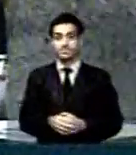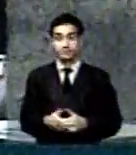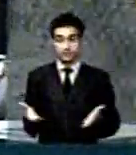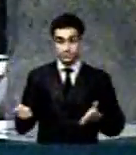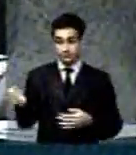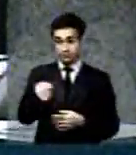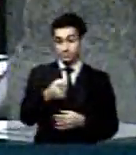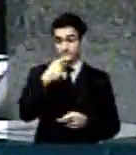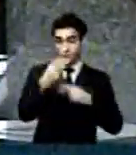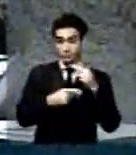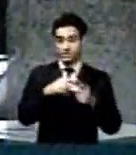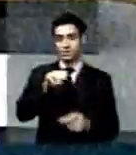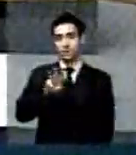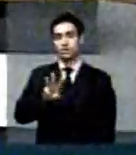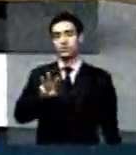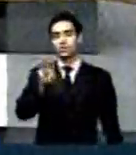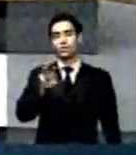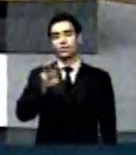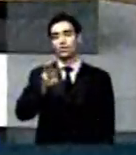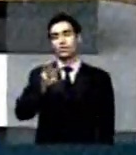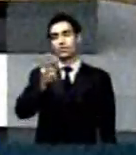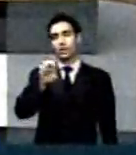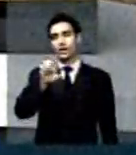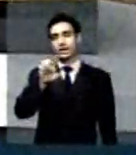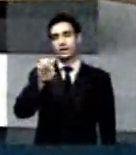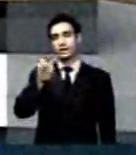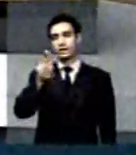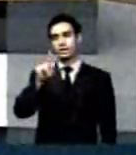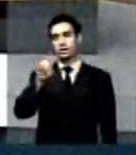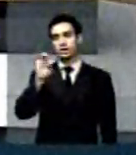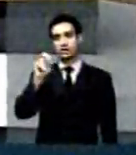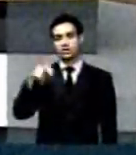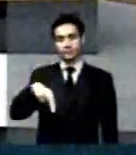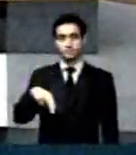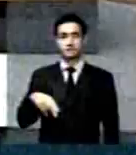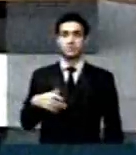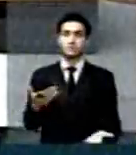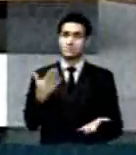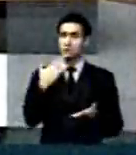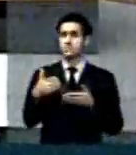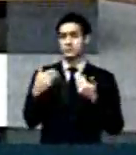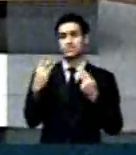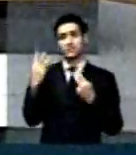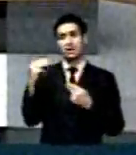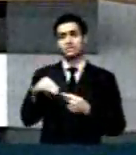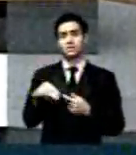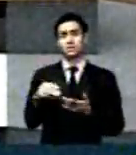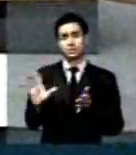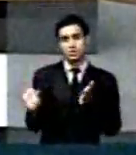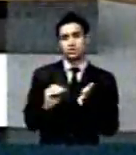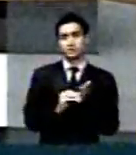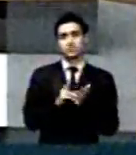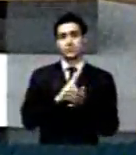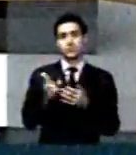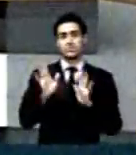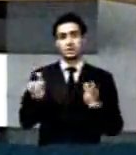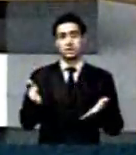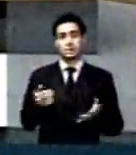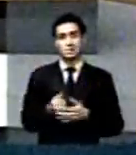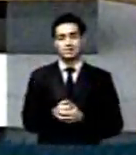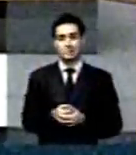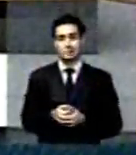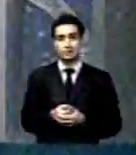palavra o ilustre deputado Hélio Fagundes. Senhor presidente, gostaria de ter os 3 minutos, já que estava inscrito, mas quero aqui,